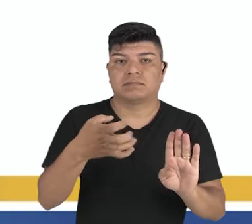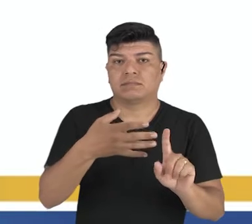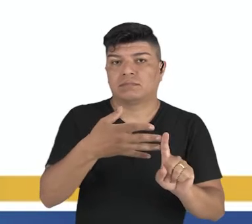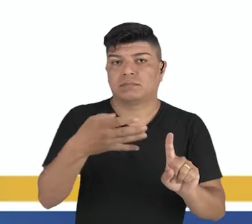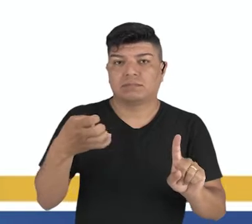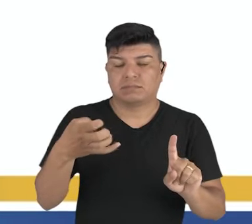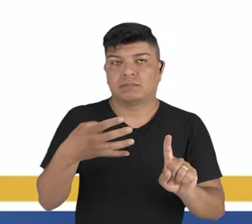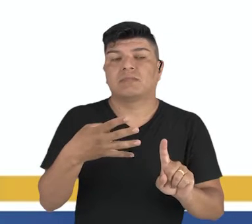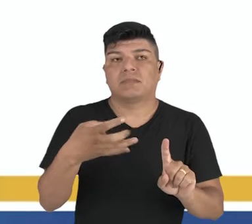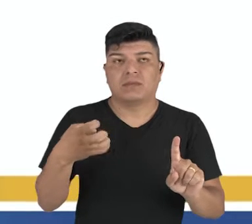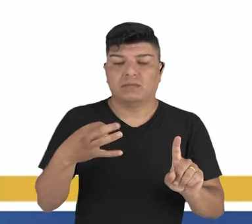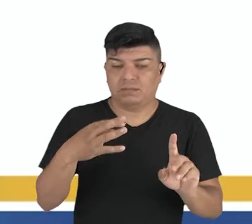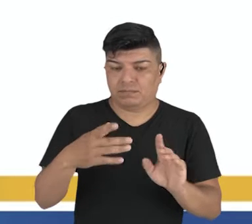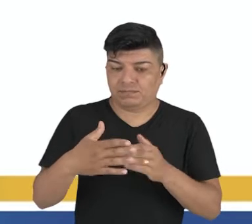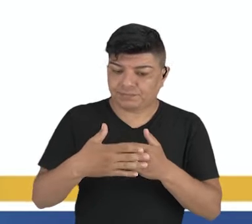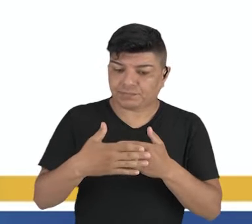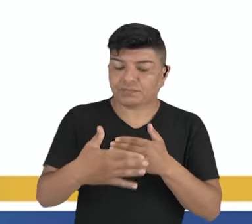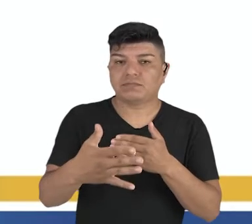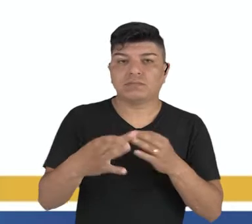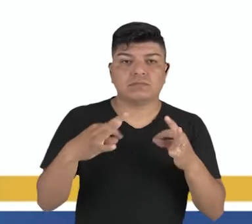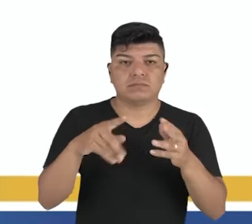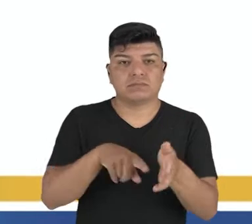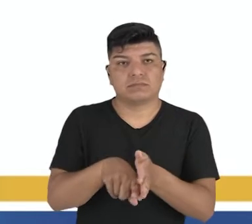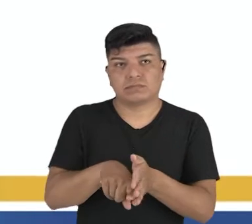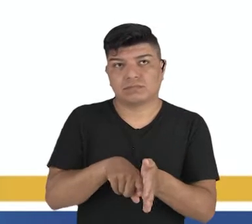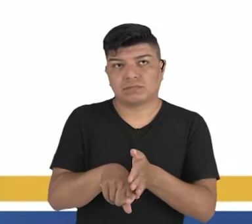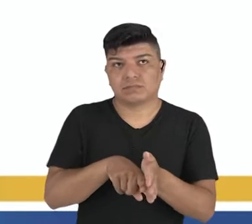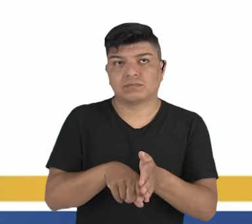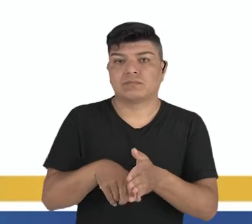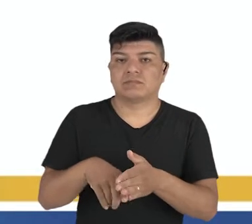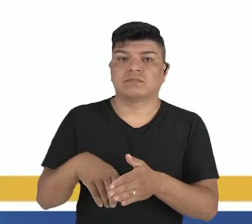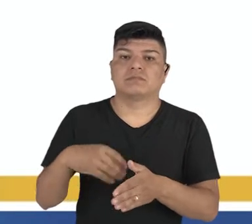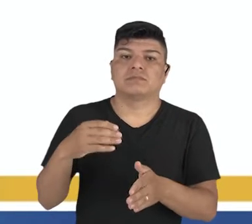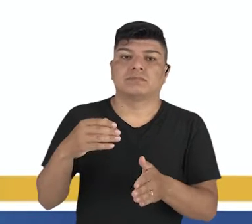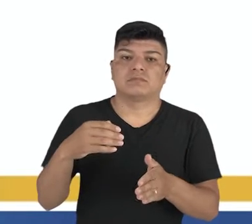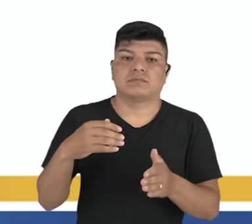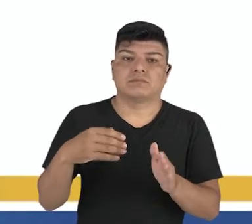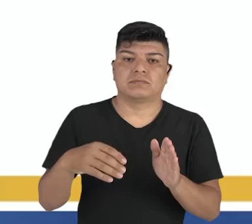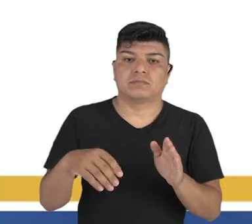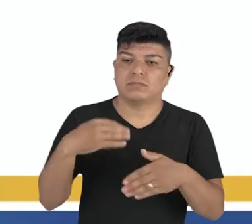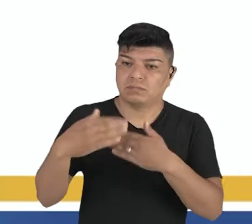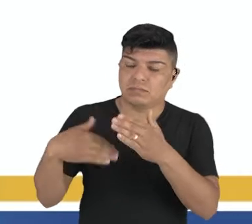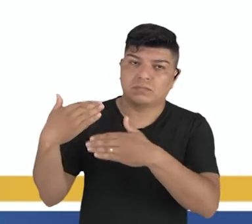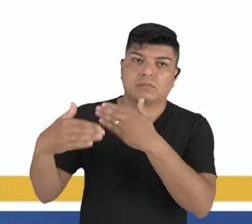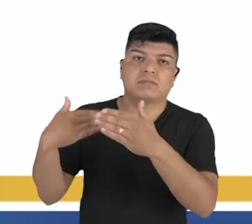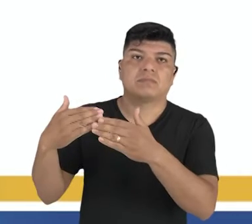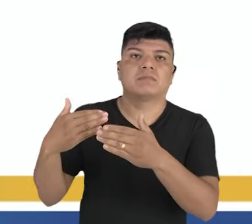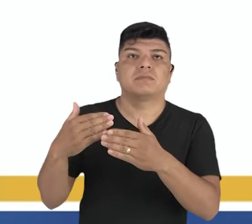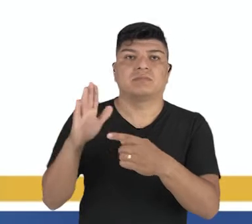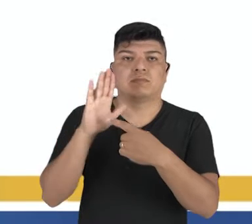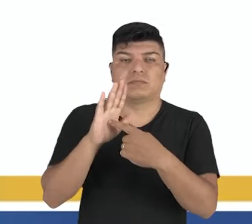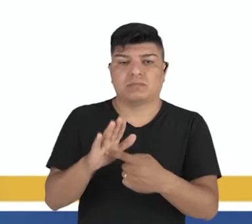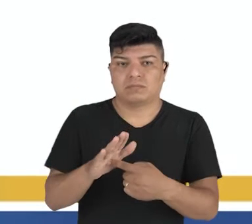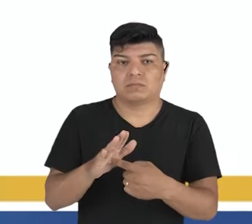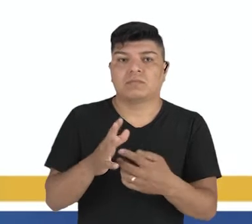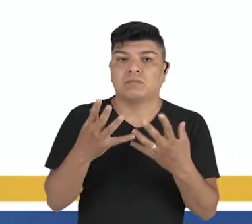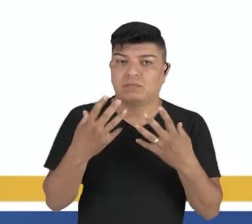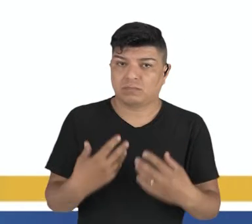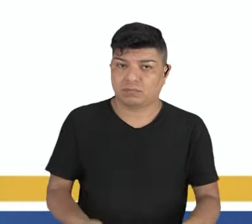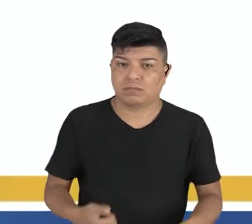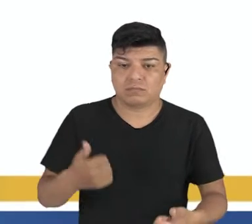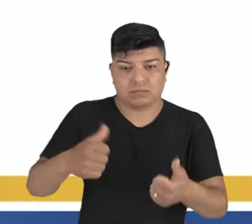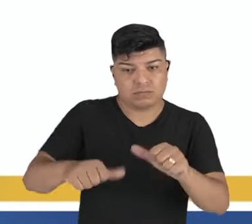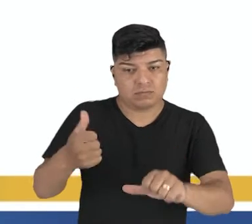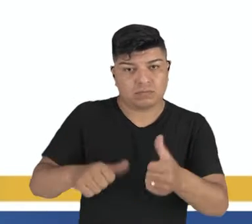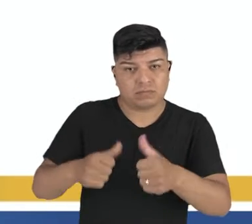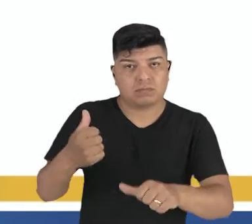pesquisa parte de um ponto inicial, passa pelo desenvolvimento, aplicação e seguida segue a coleta e análise